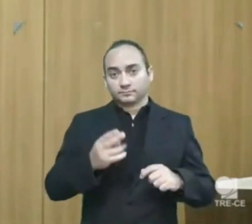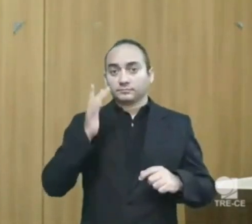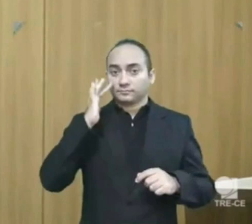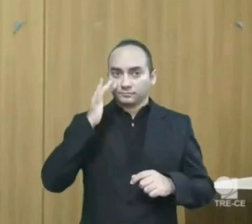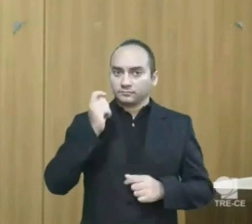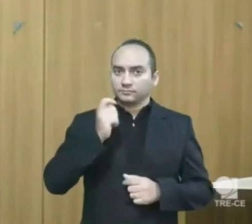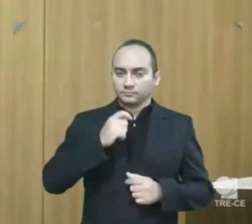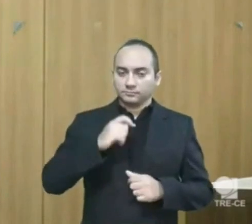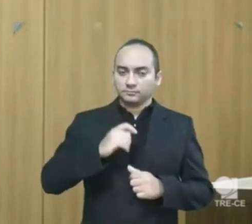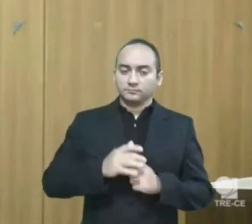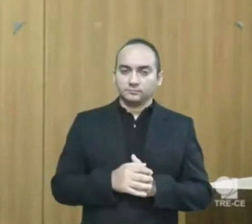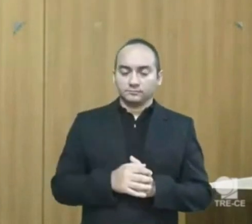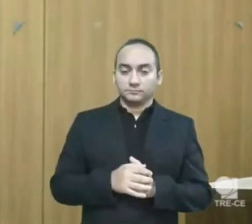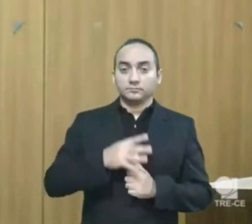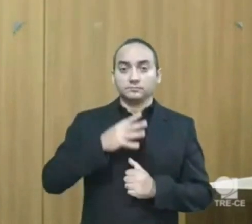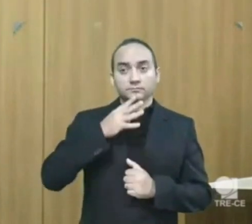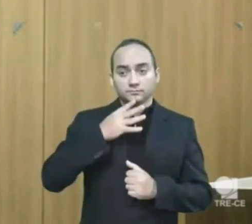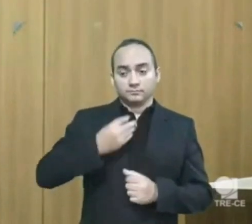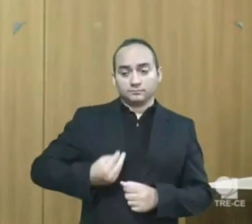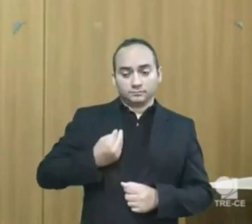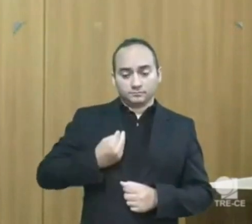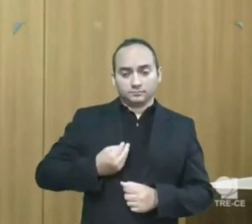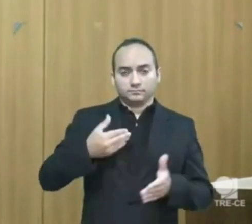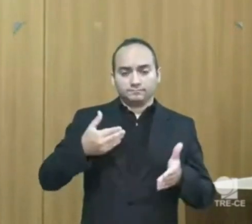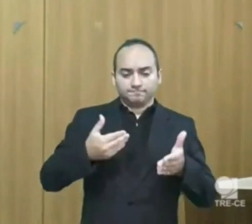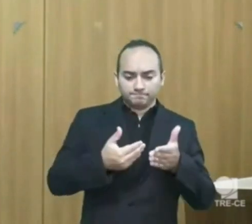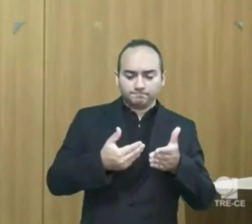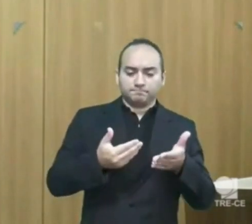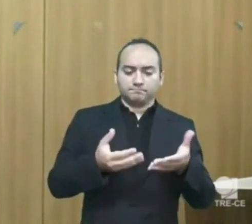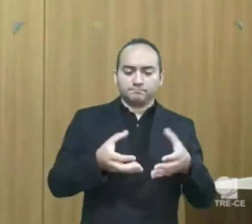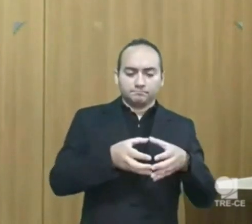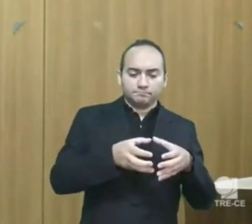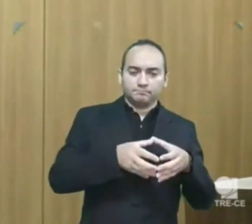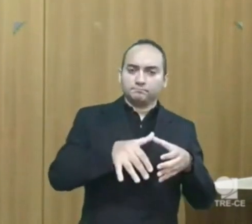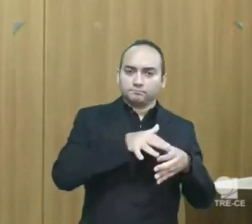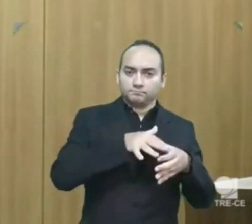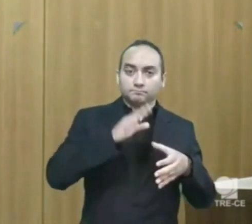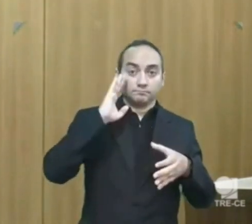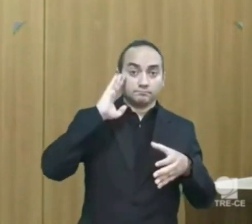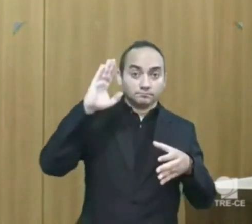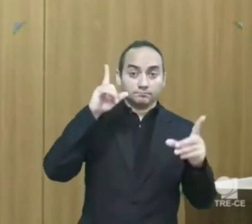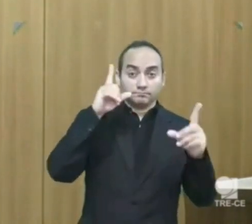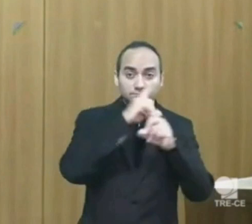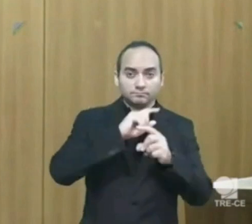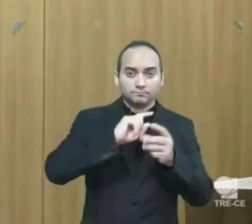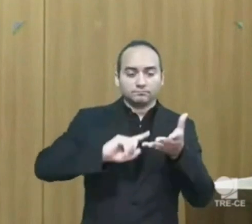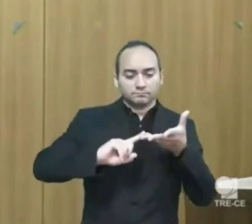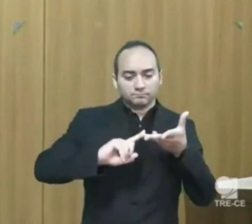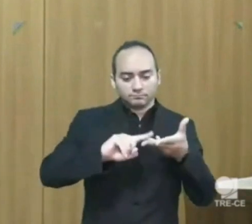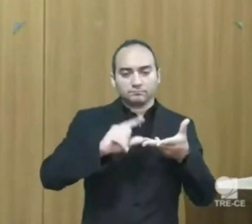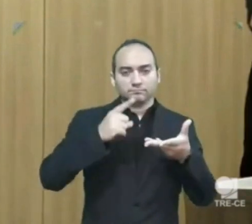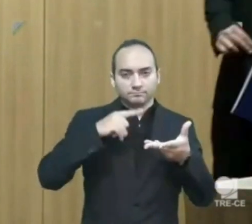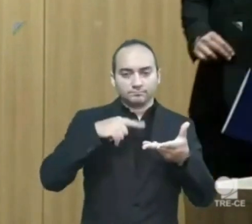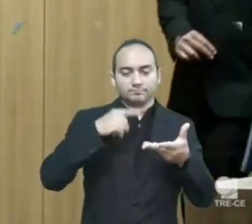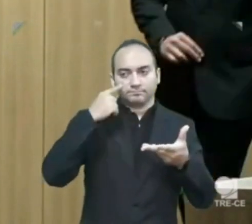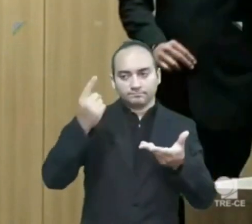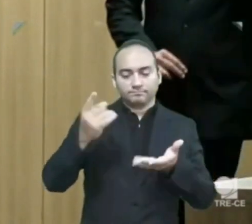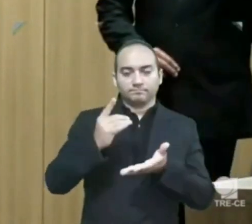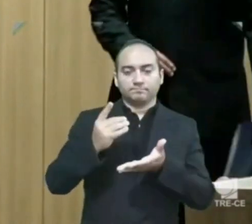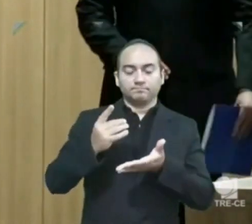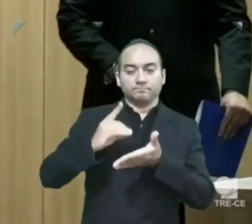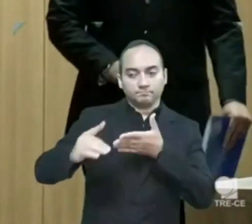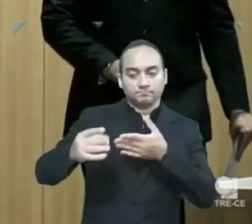ter me proporcionado, conhecer e vivenciar de perto os principais desafios que devem ser enfrentados pela